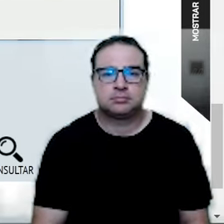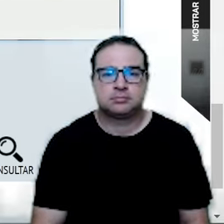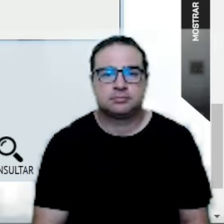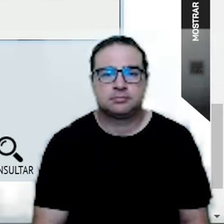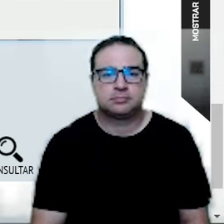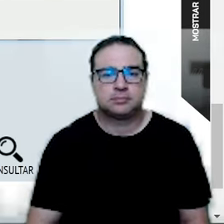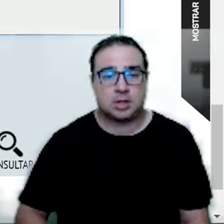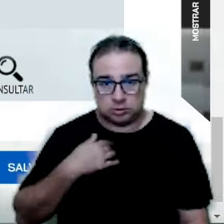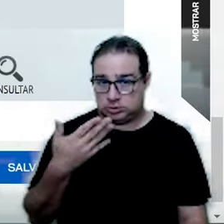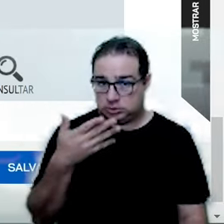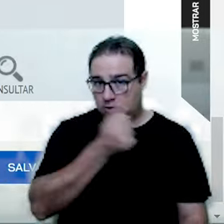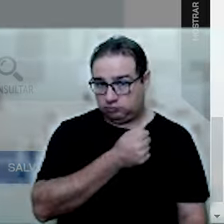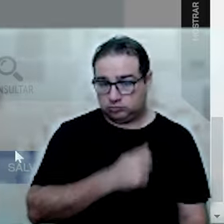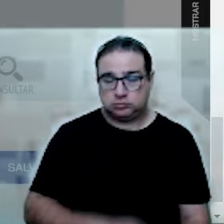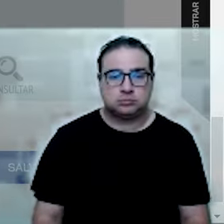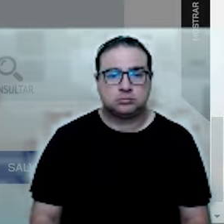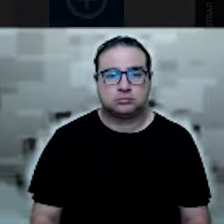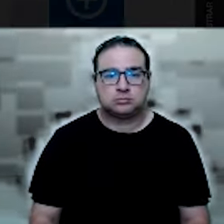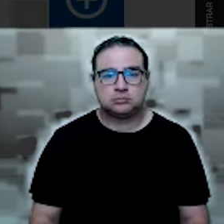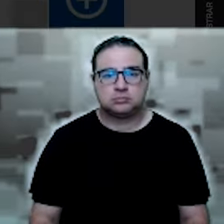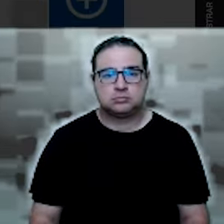10 eu salvo